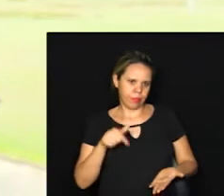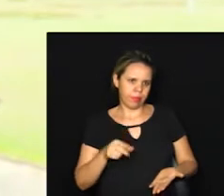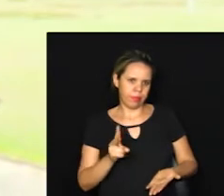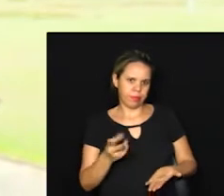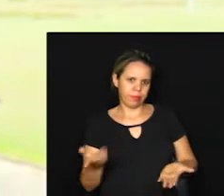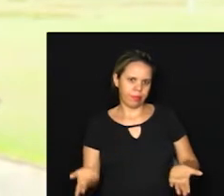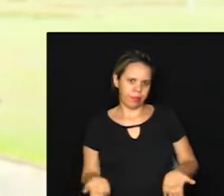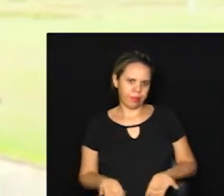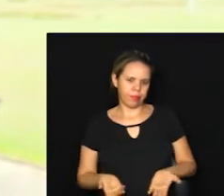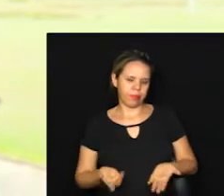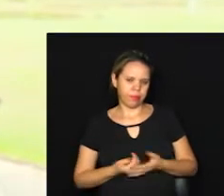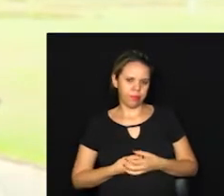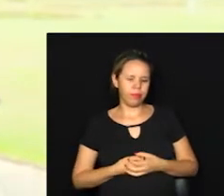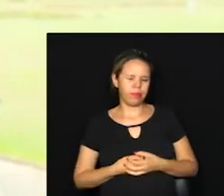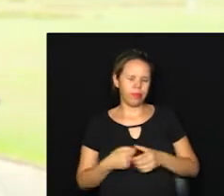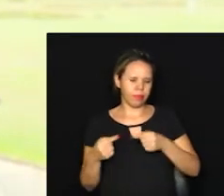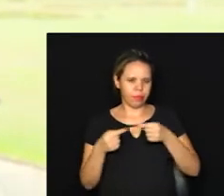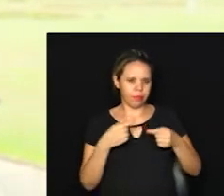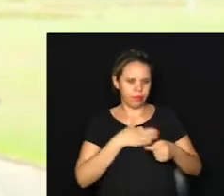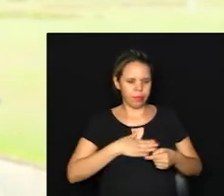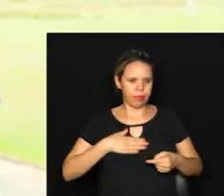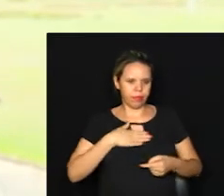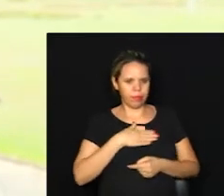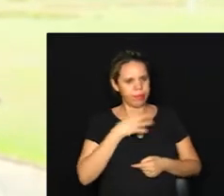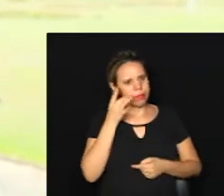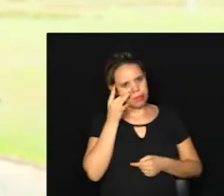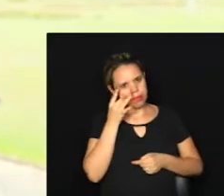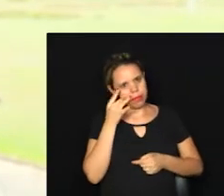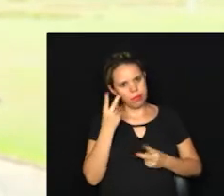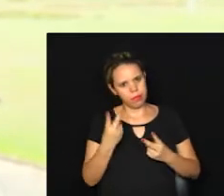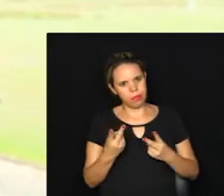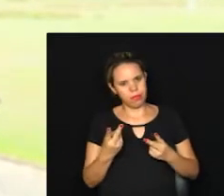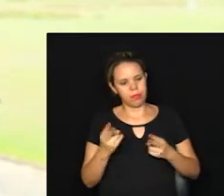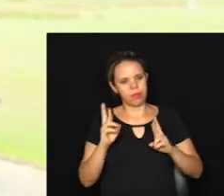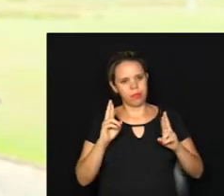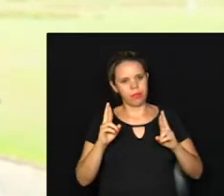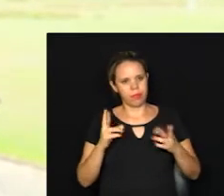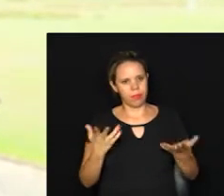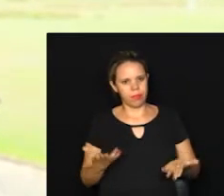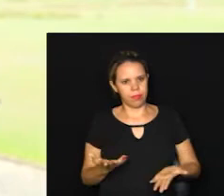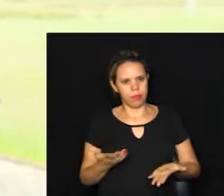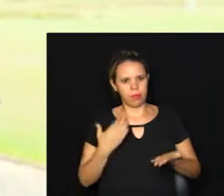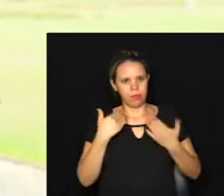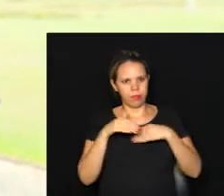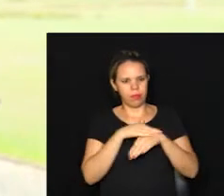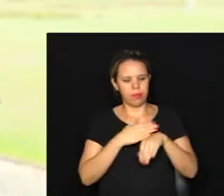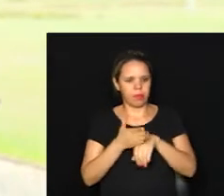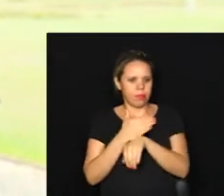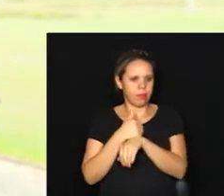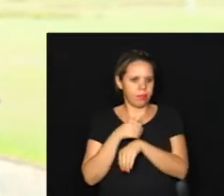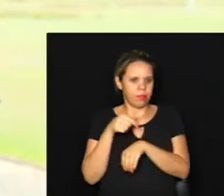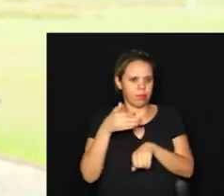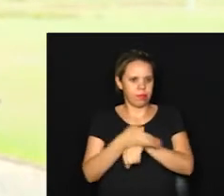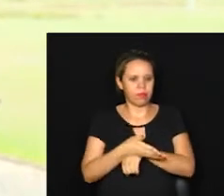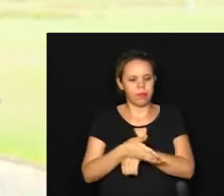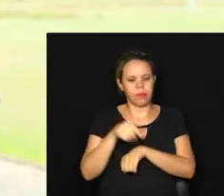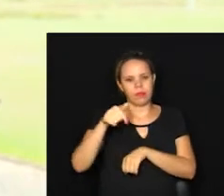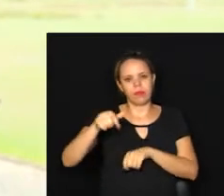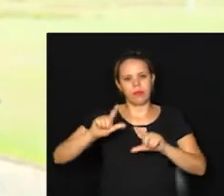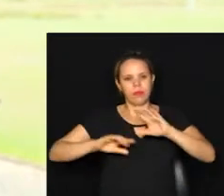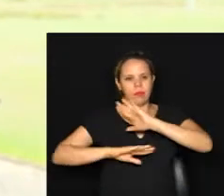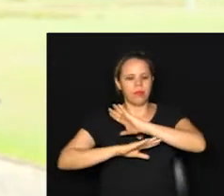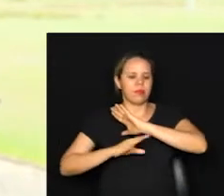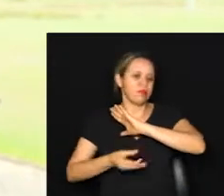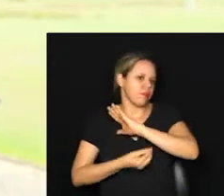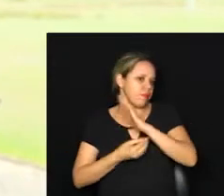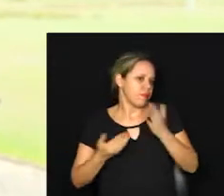mesmo, mas o derby é gostoso com a presença das duas torcidas, né, Stefan? A gente até conversava antes de entrar no ar aqui no Câmara